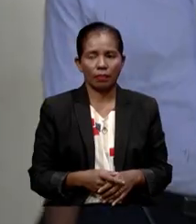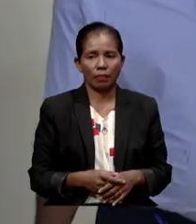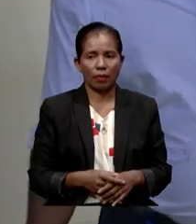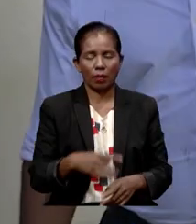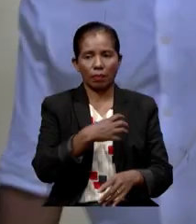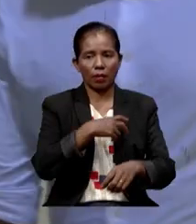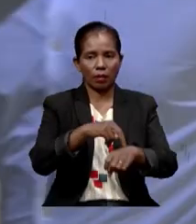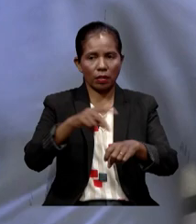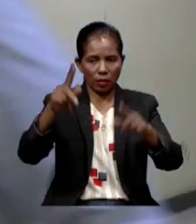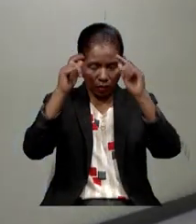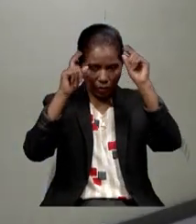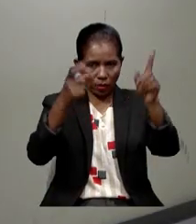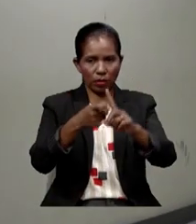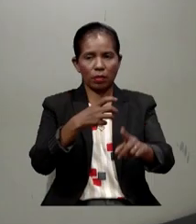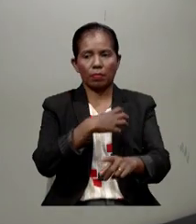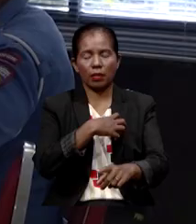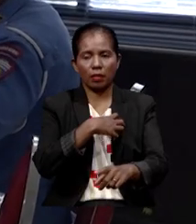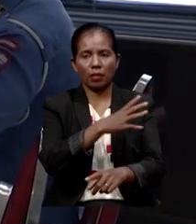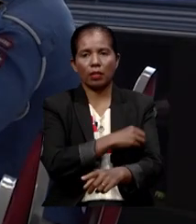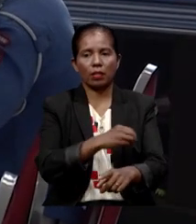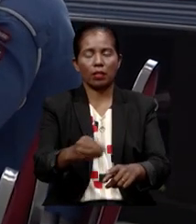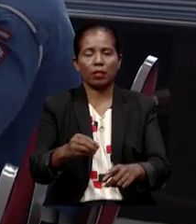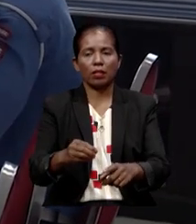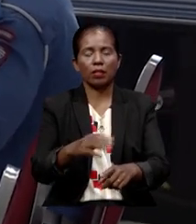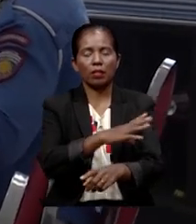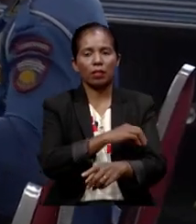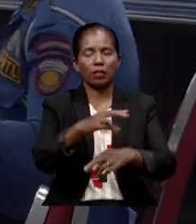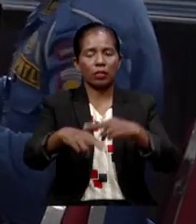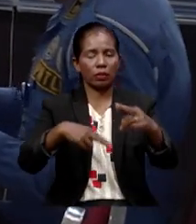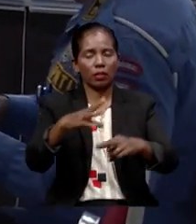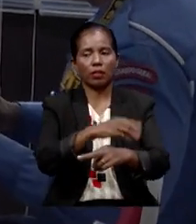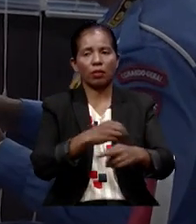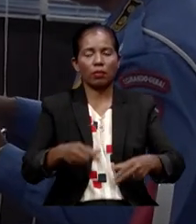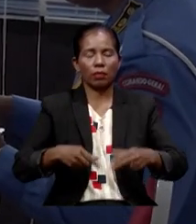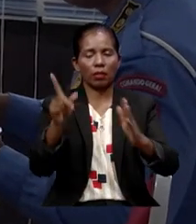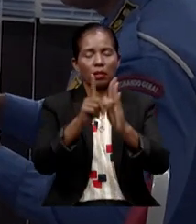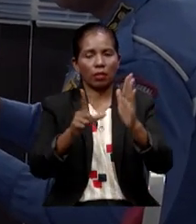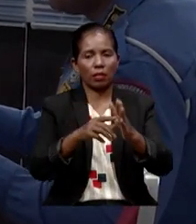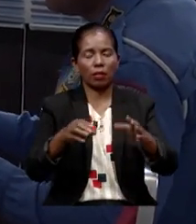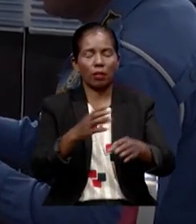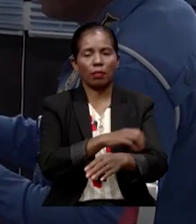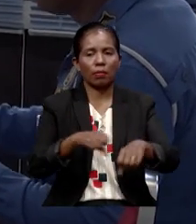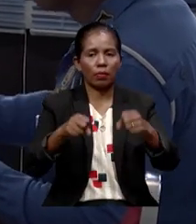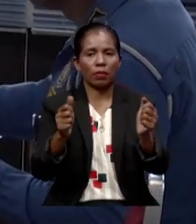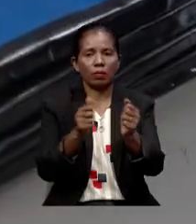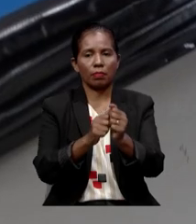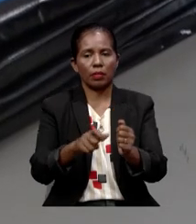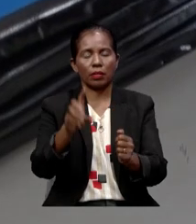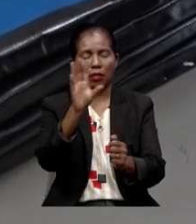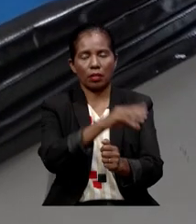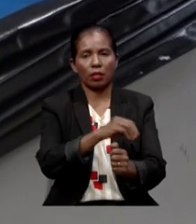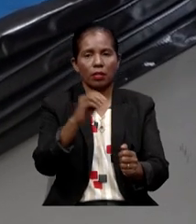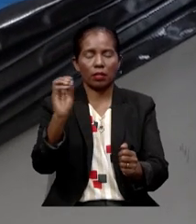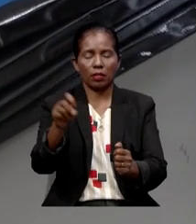Polícia Nacional Timor-Leste e Rússia Polícia Departamento de Trânsito e Segurança Rodoviária Nacional entrega lista motorizada e ligar Rihunsa no Recife em direção